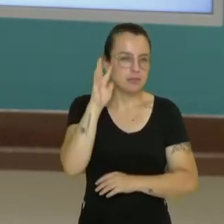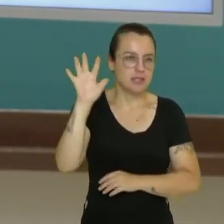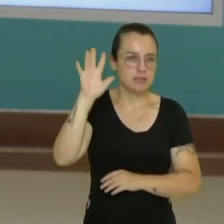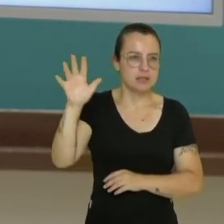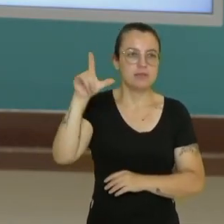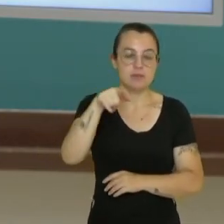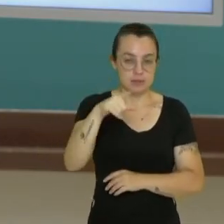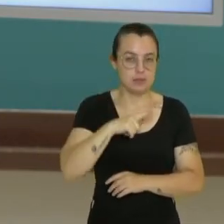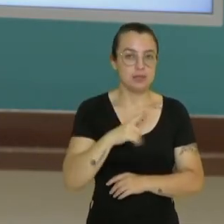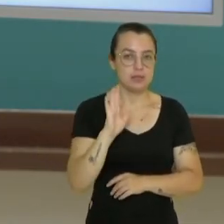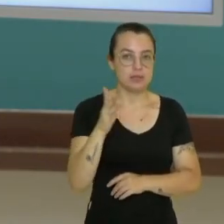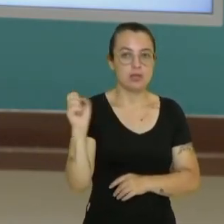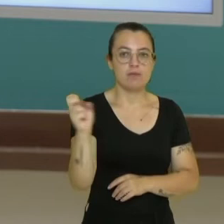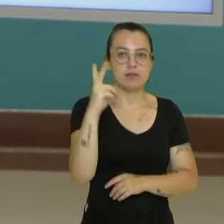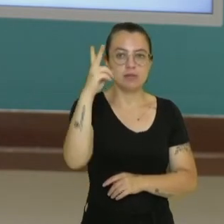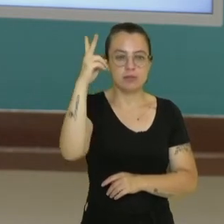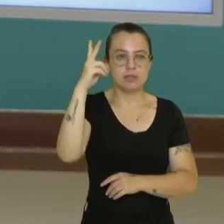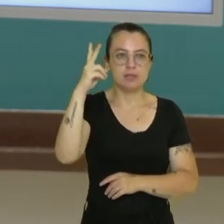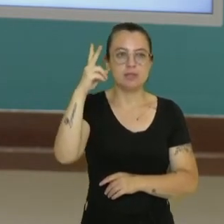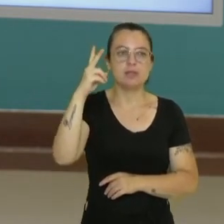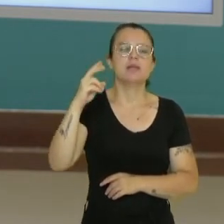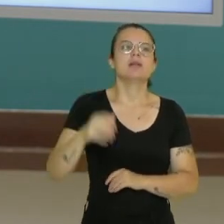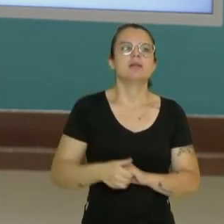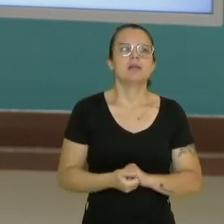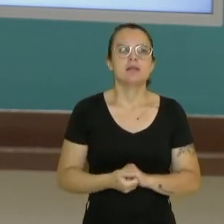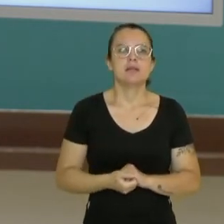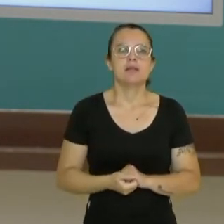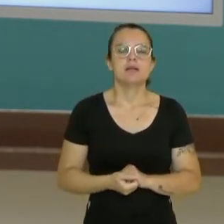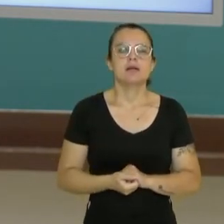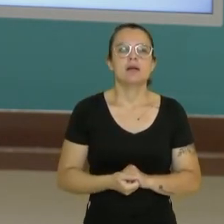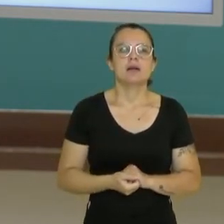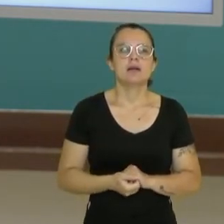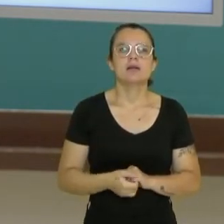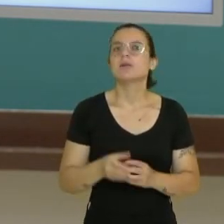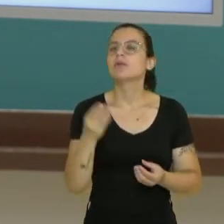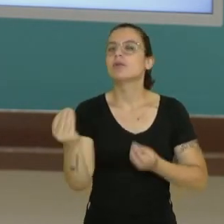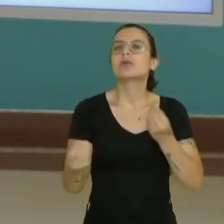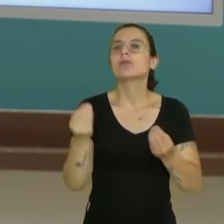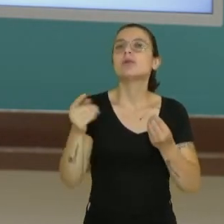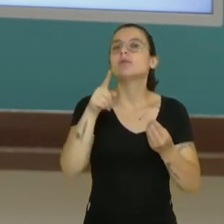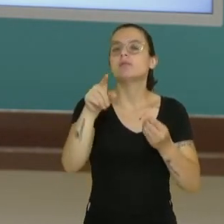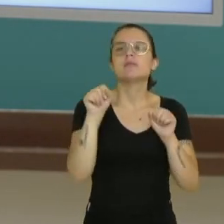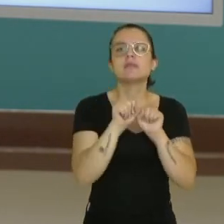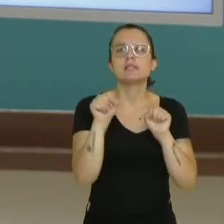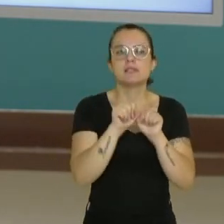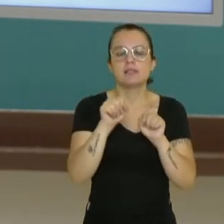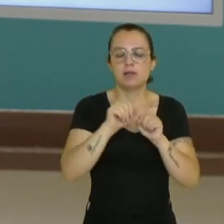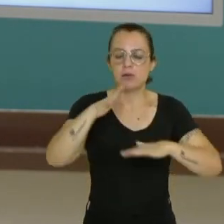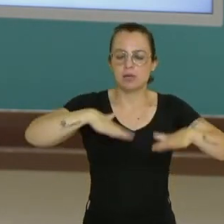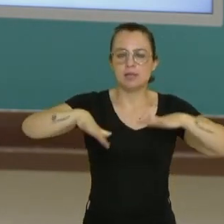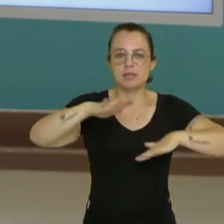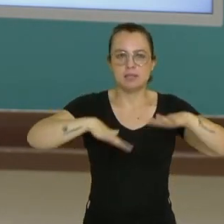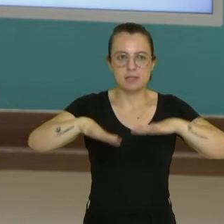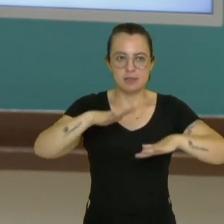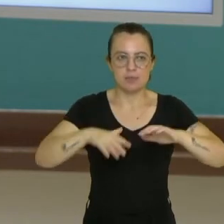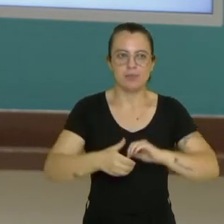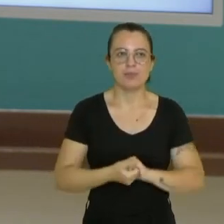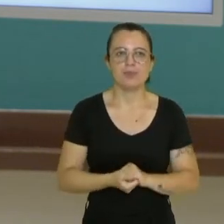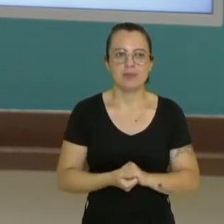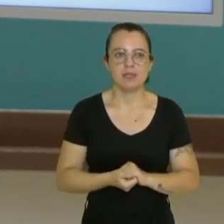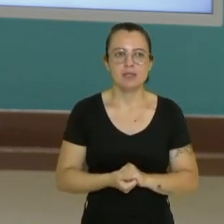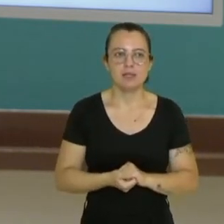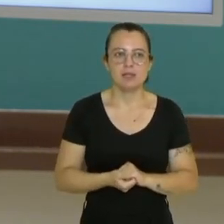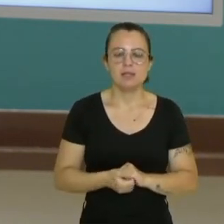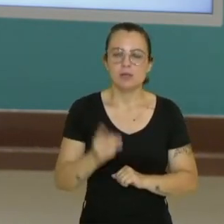um valor, nesse valor aqui, líquido, como é que você ficaria para organizar? Vocês estão vendo que a gente está pegando